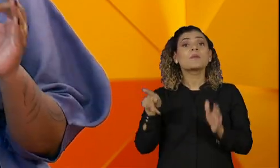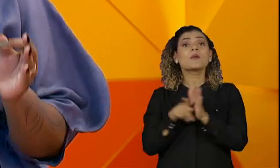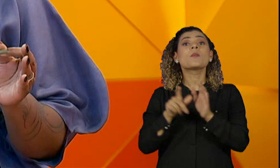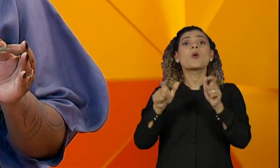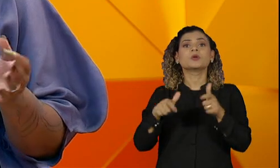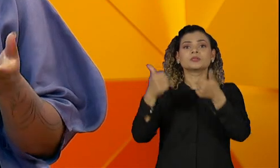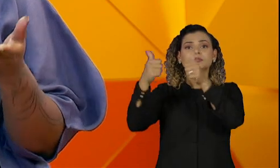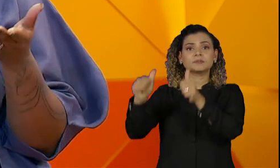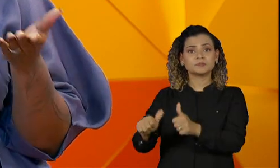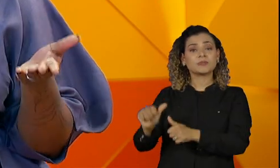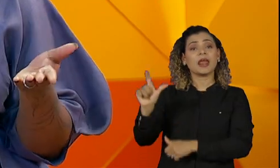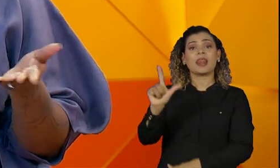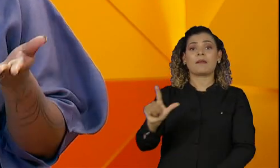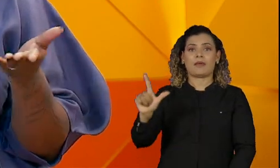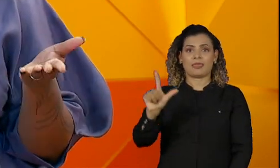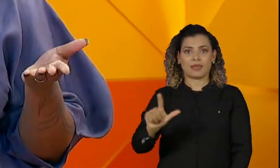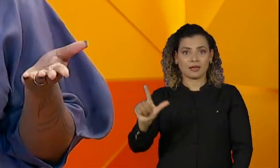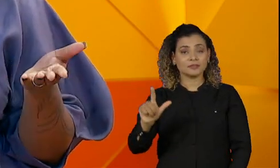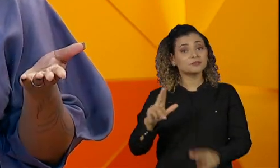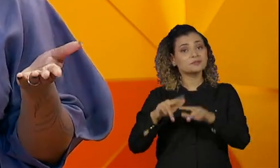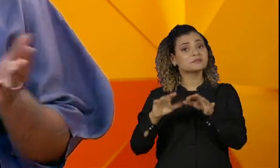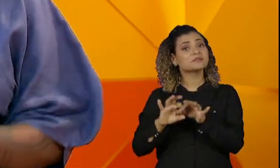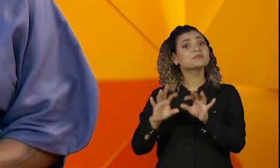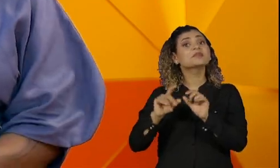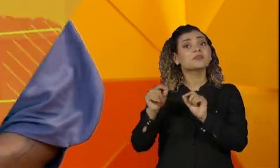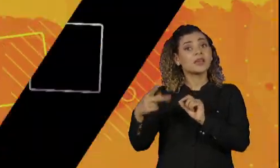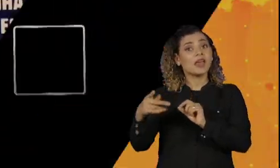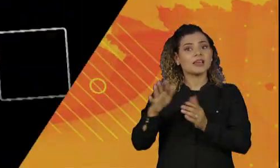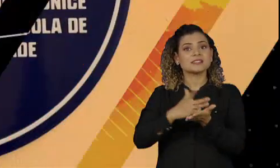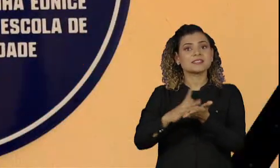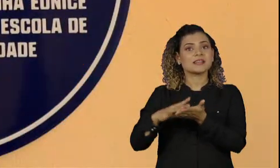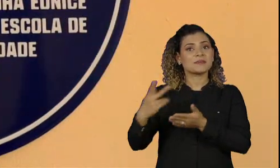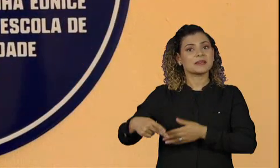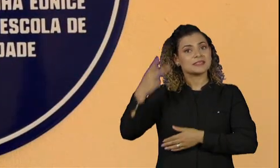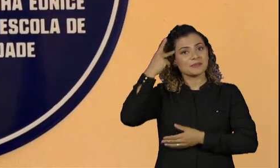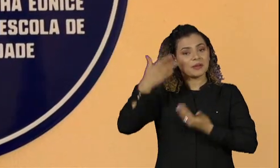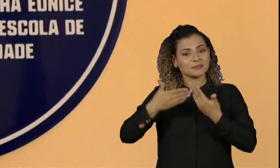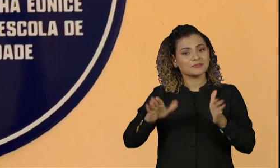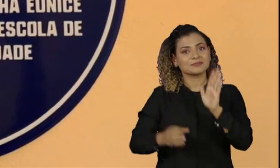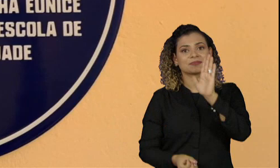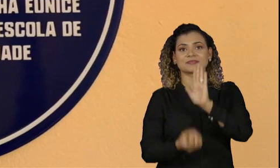Madrinha Eunice é a matriarca do samba paulistano. Lava